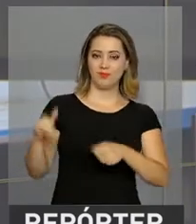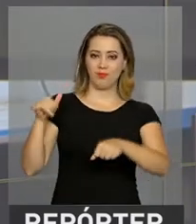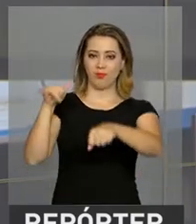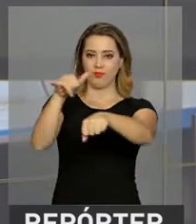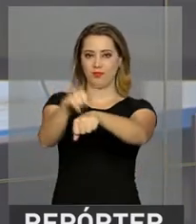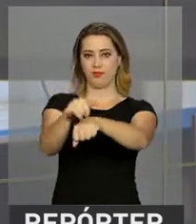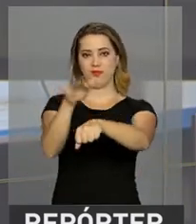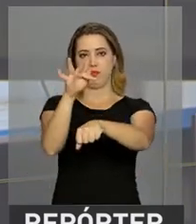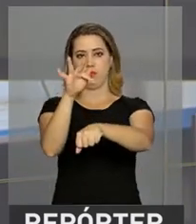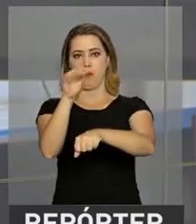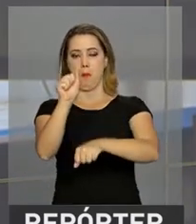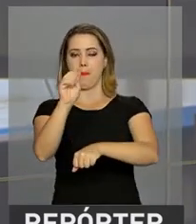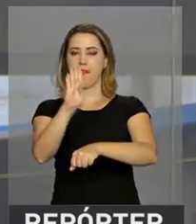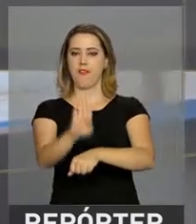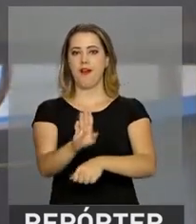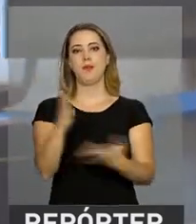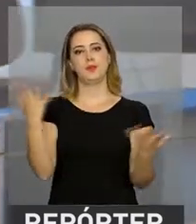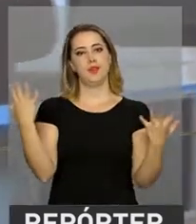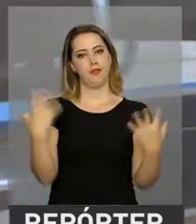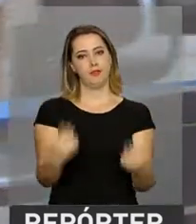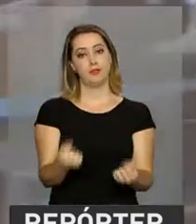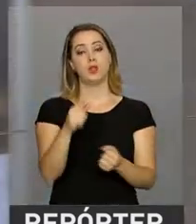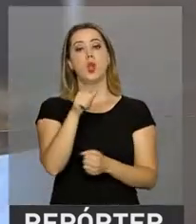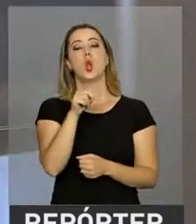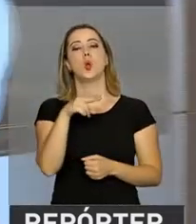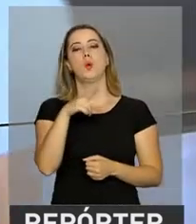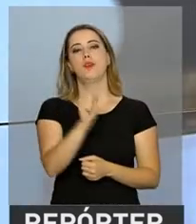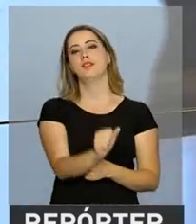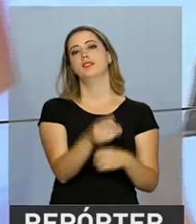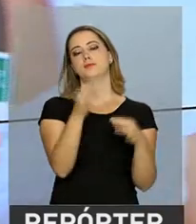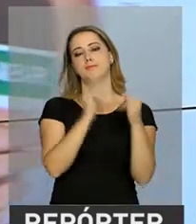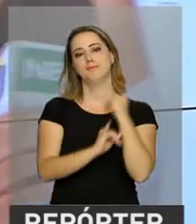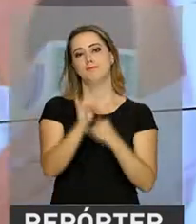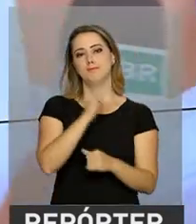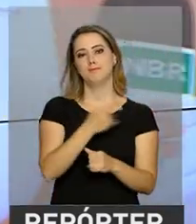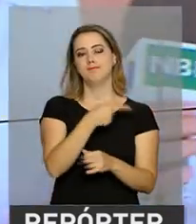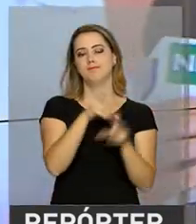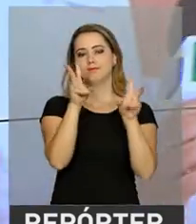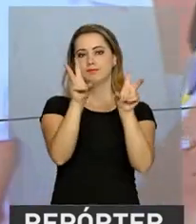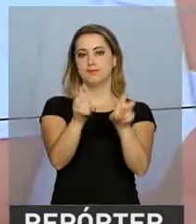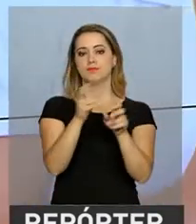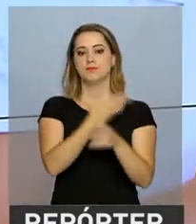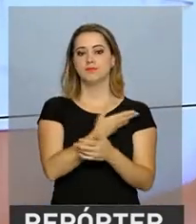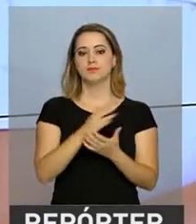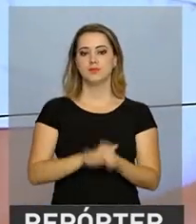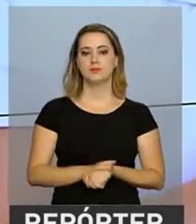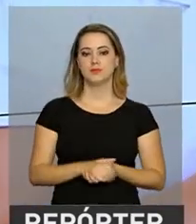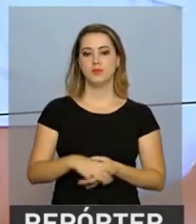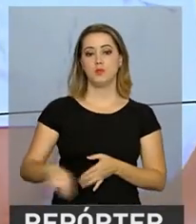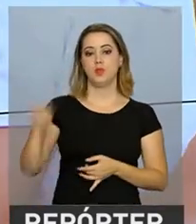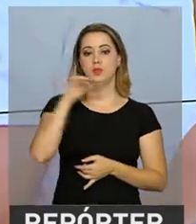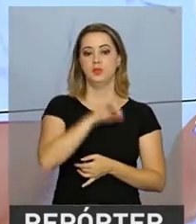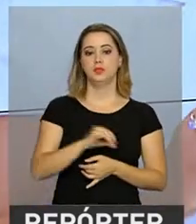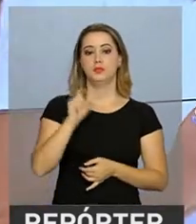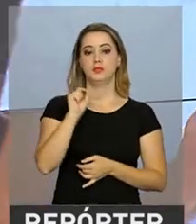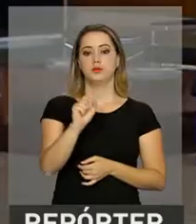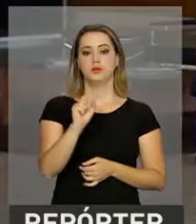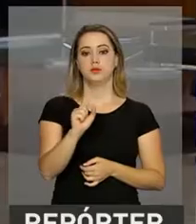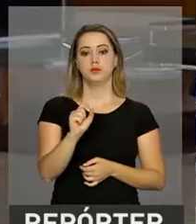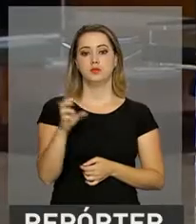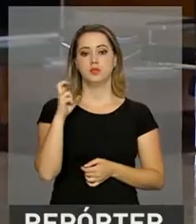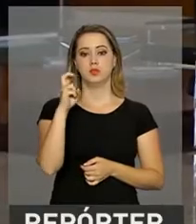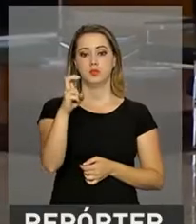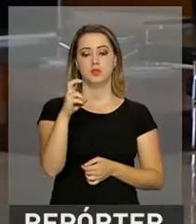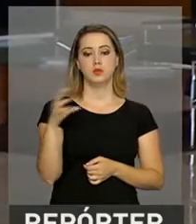FAB. Ao vivo, a repórter Luana Karen tem mais informações sobre esse assunto. Olá, Luana. Olá, Roberto. Pois é. Nos